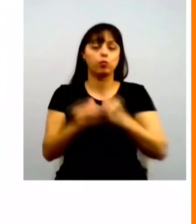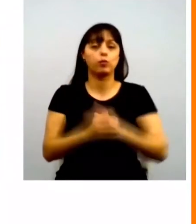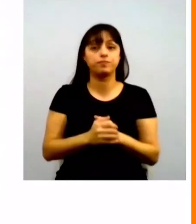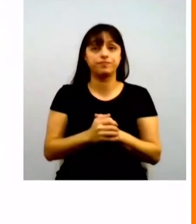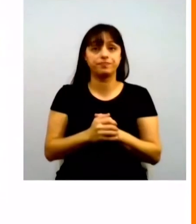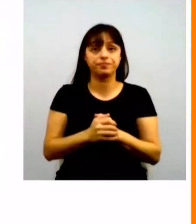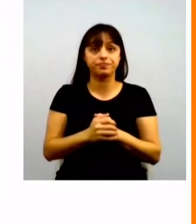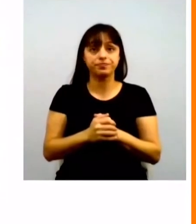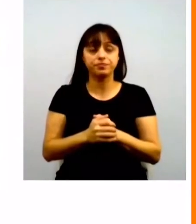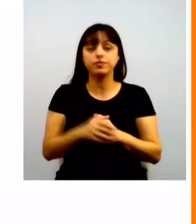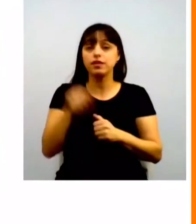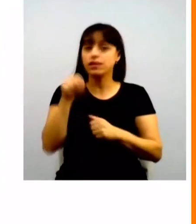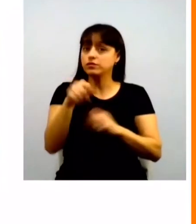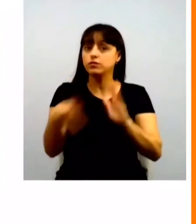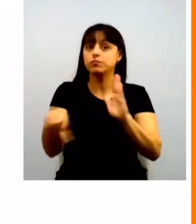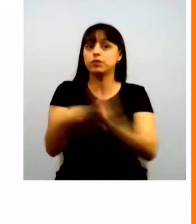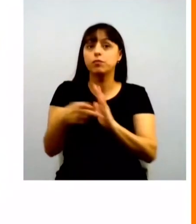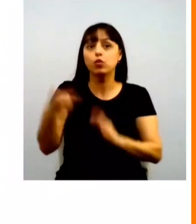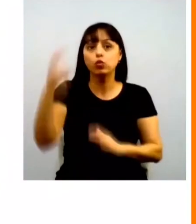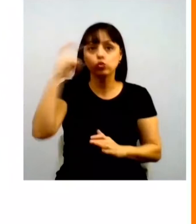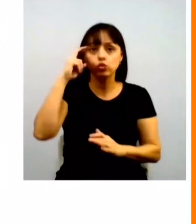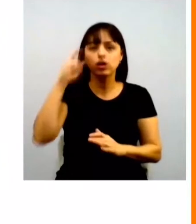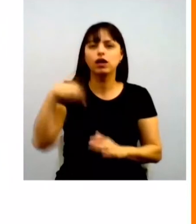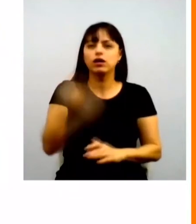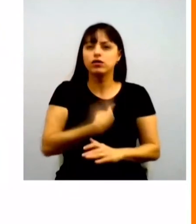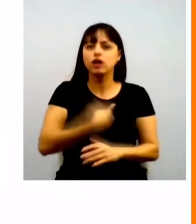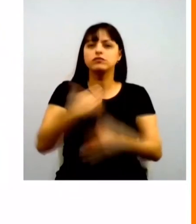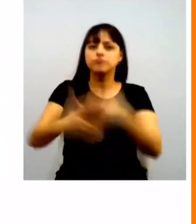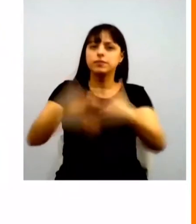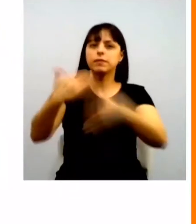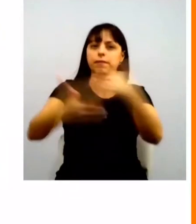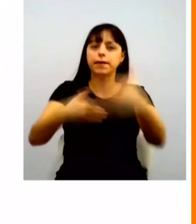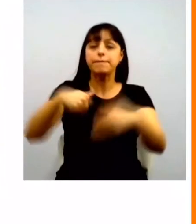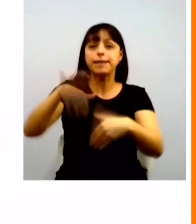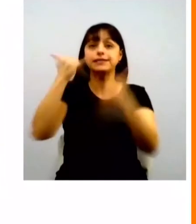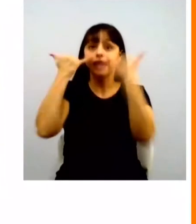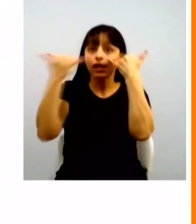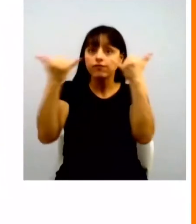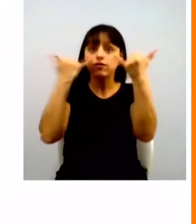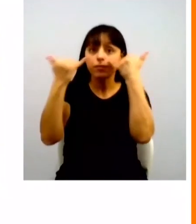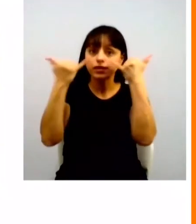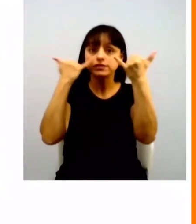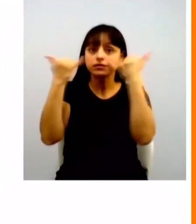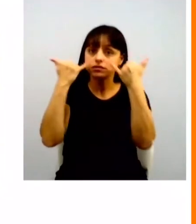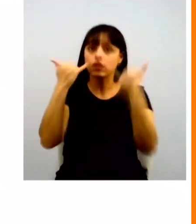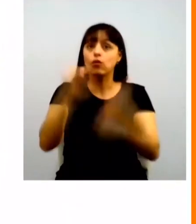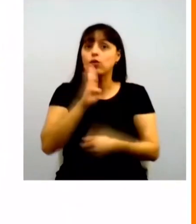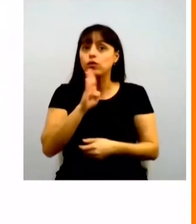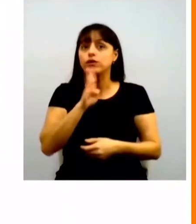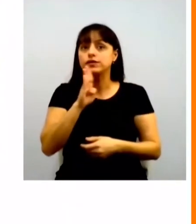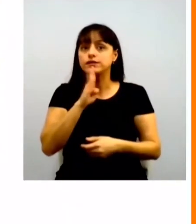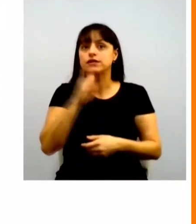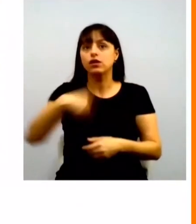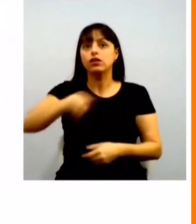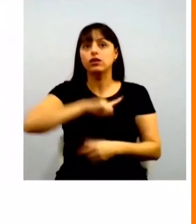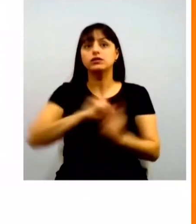cada vez temos mais informação e cada vez somos mais capazes de explicar